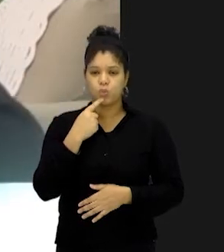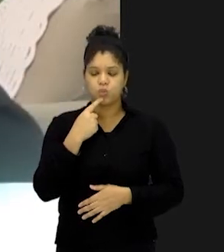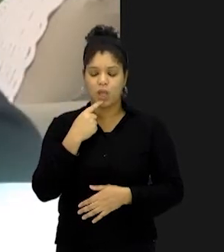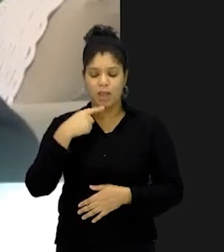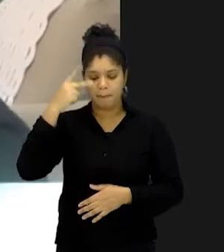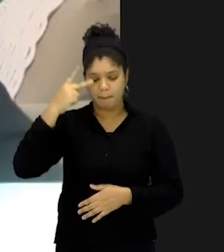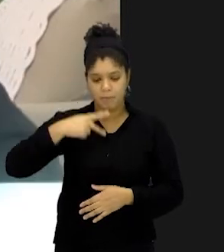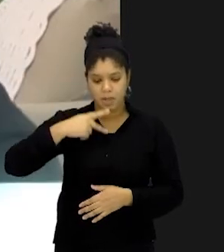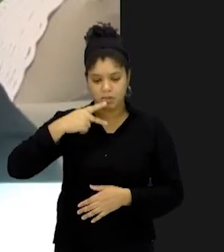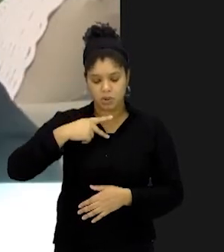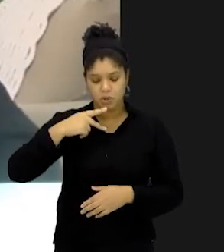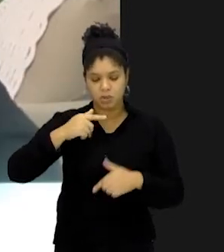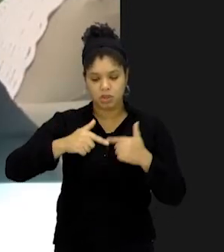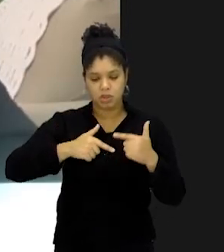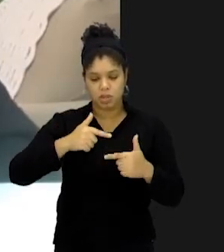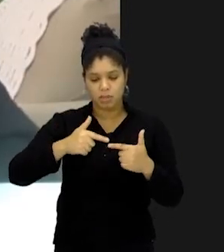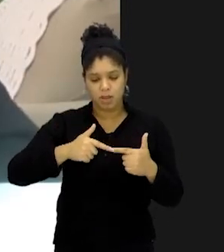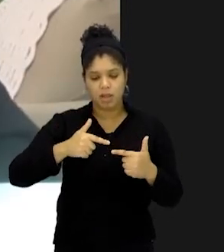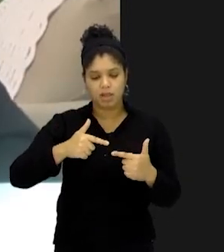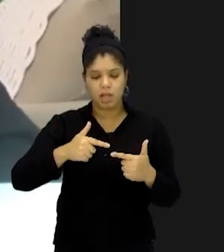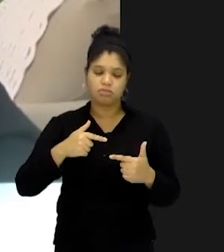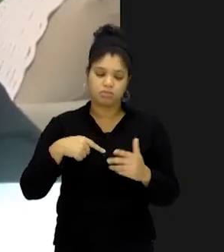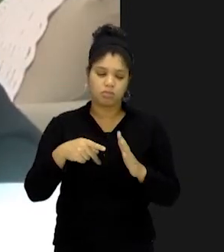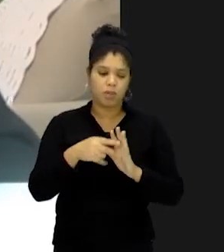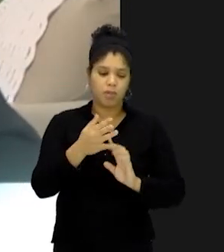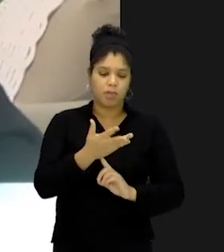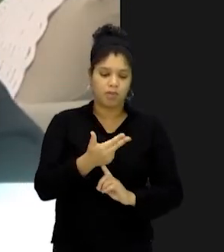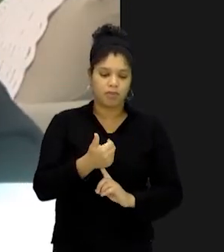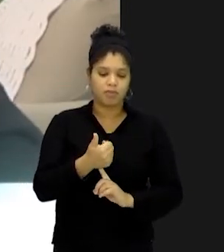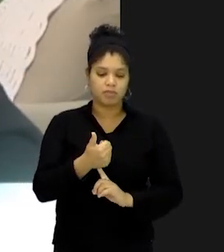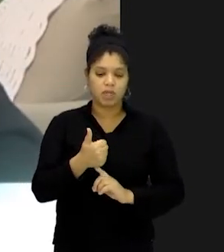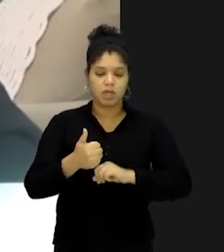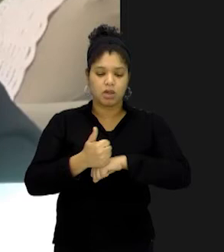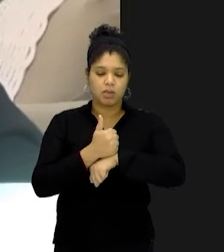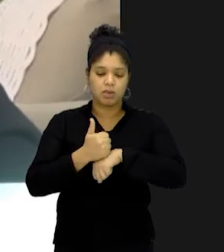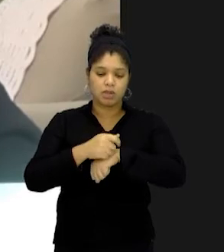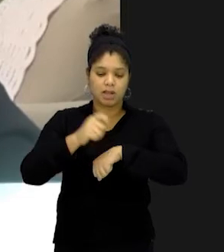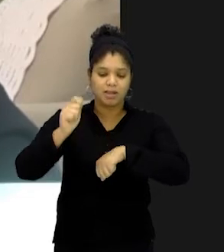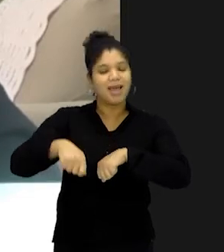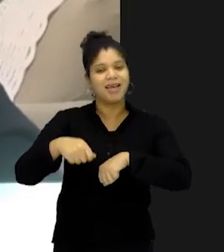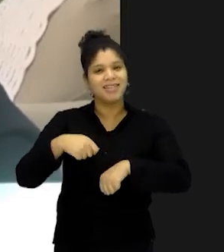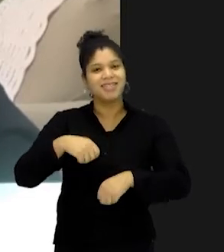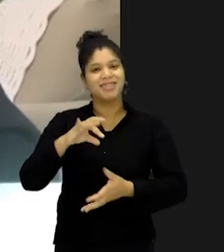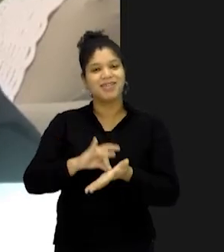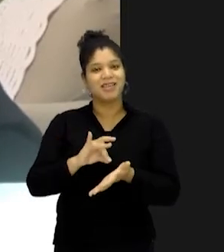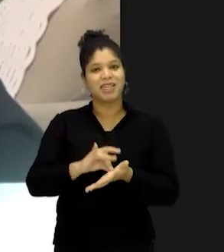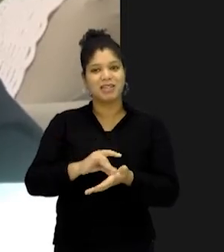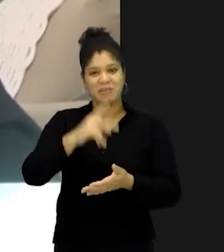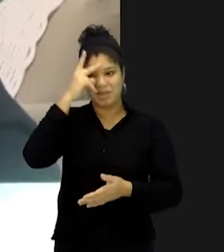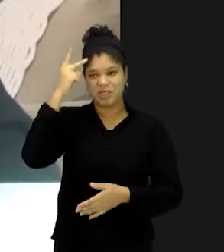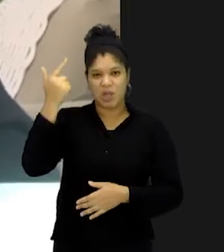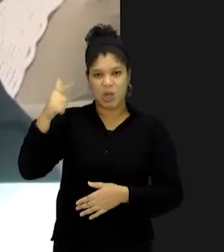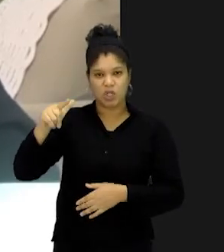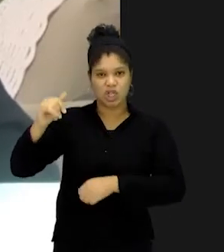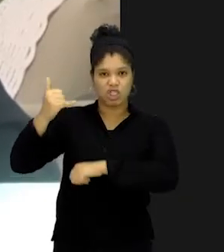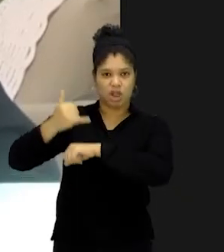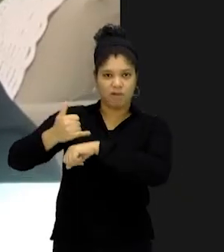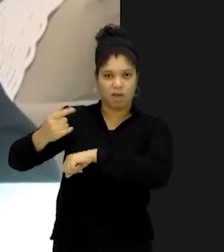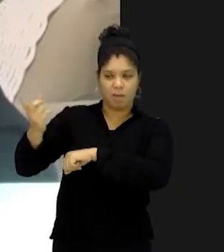minha e trabalho até hoje por minha conta, né? Nunca mais tive chefe, né?